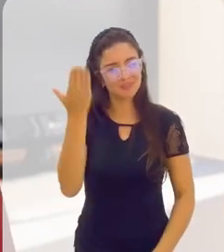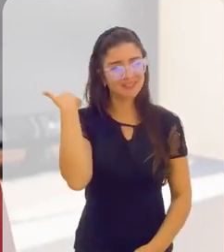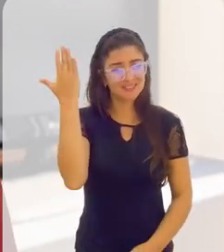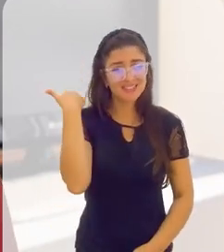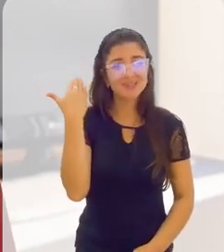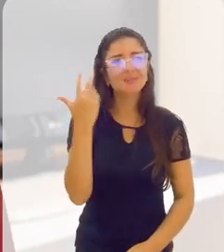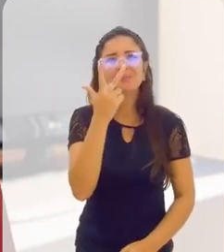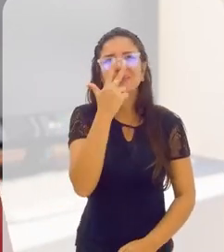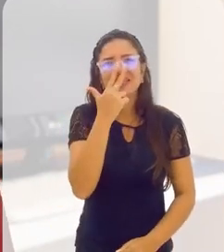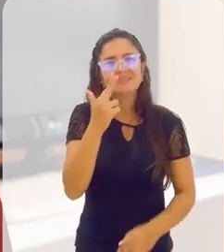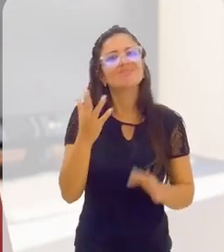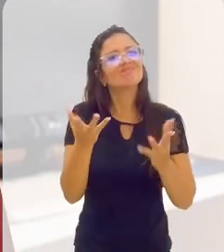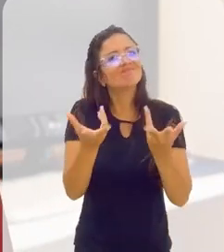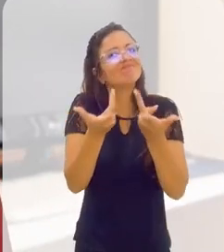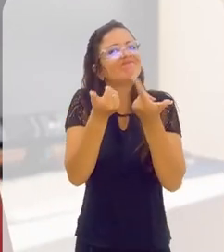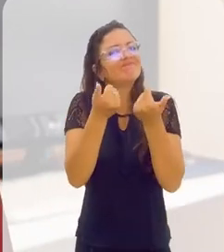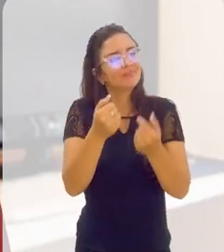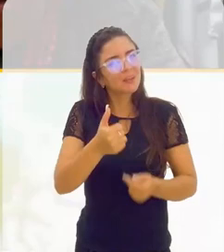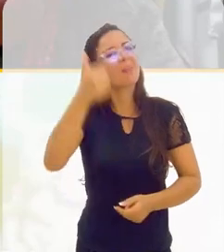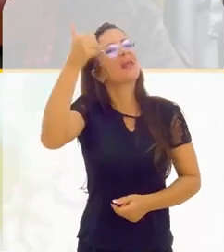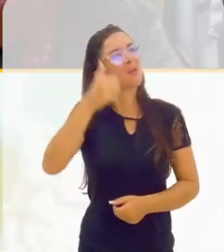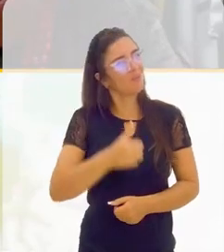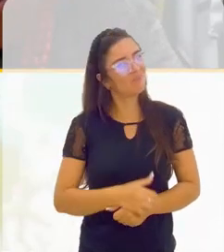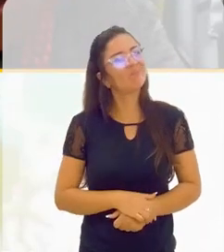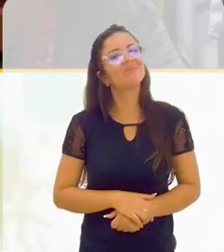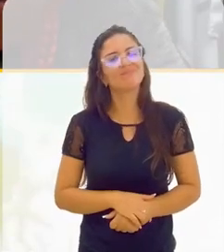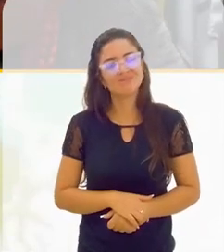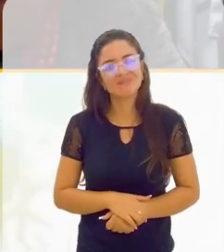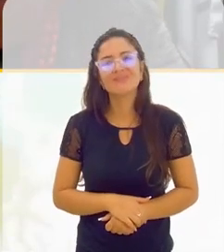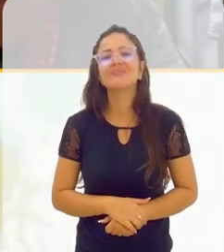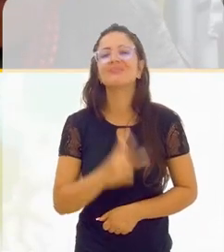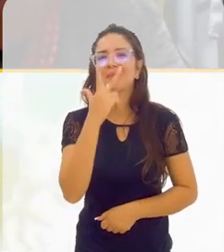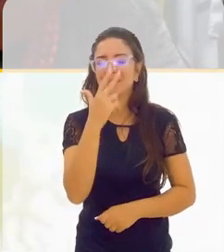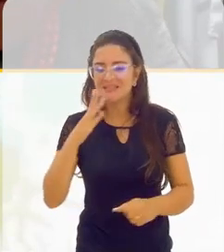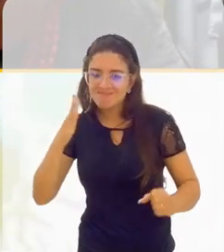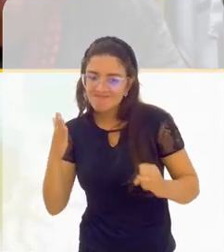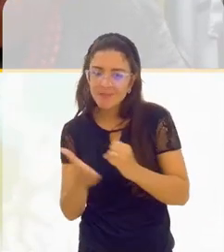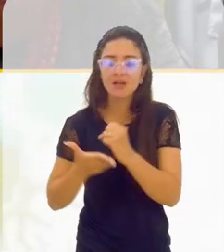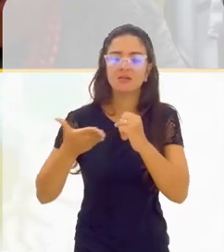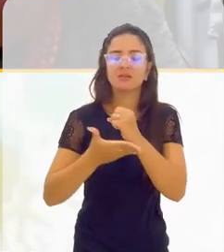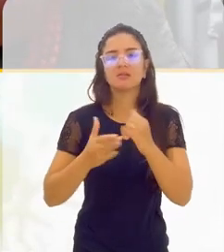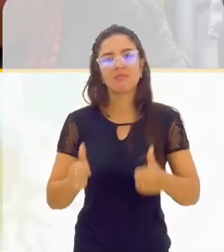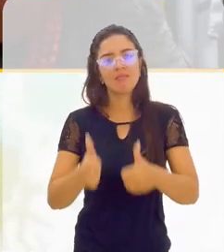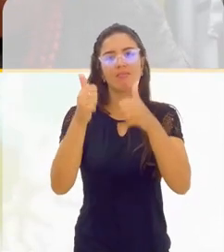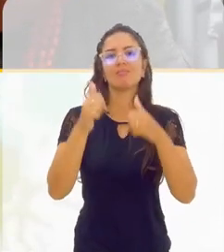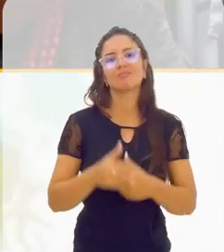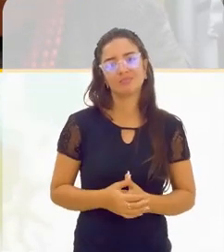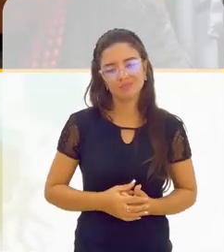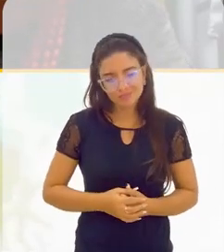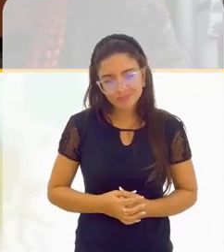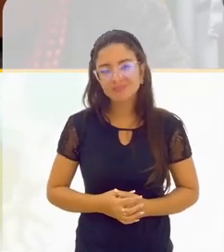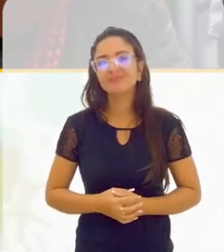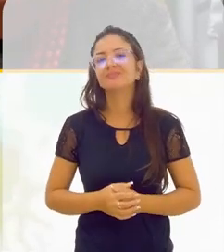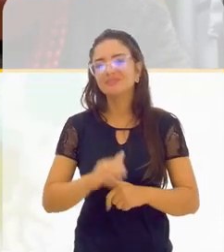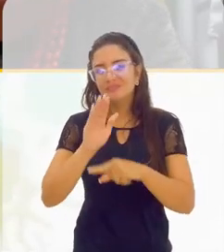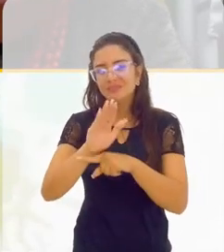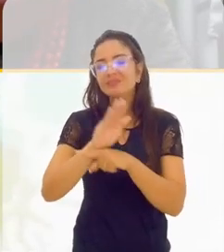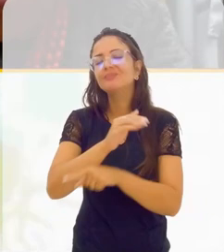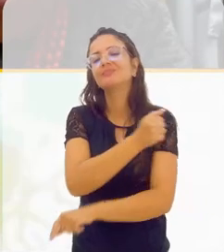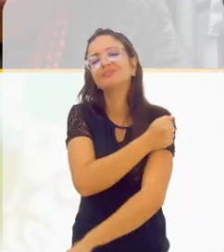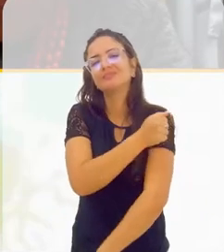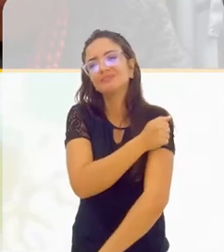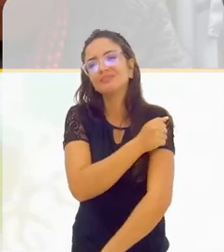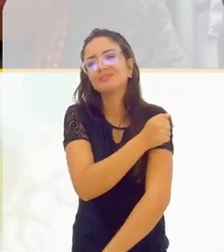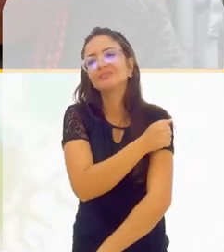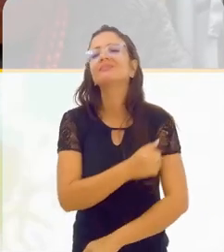de maior qualidade vamos dizer assim que tinha uma base melhor que dava uma base melhor para os alunos